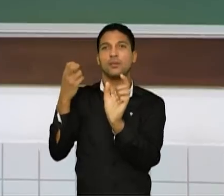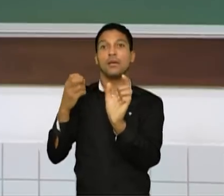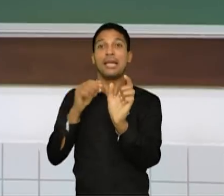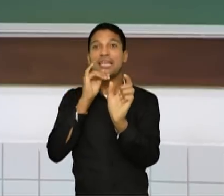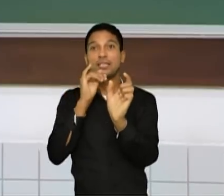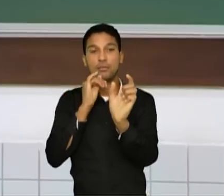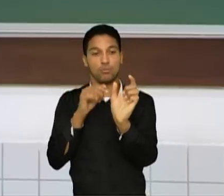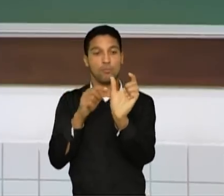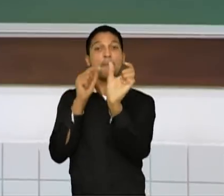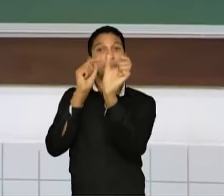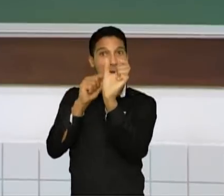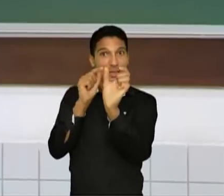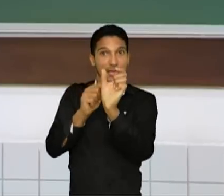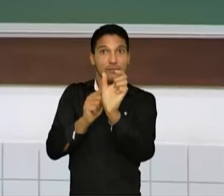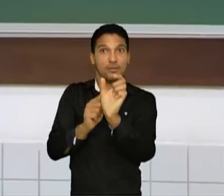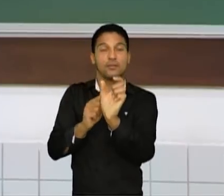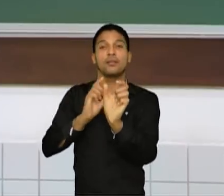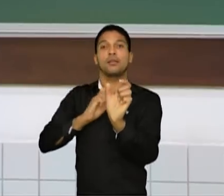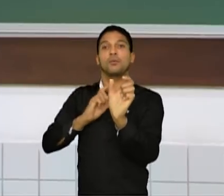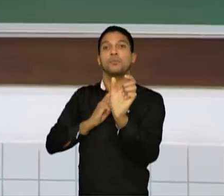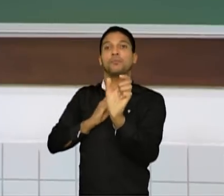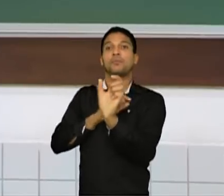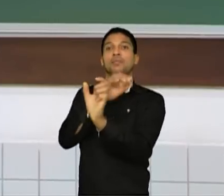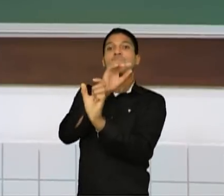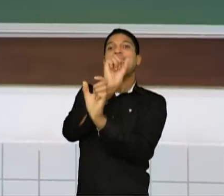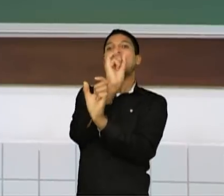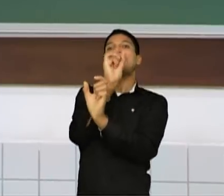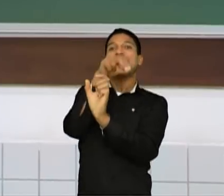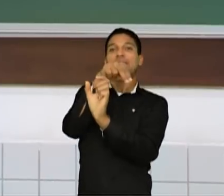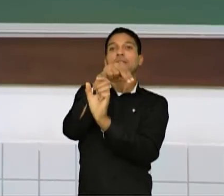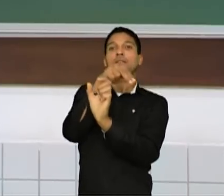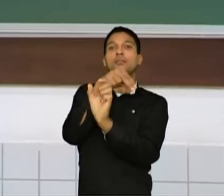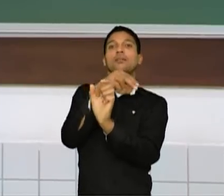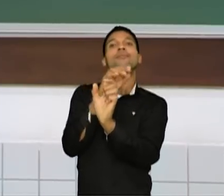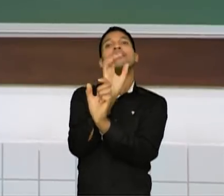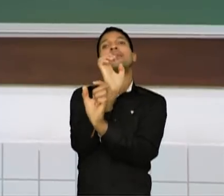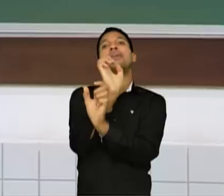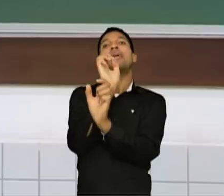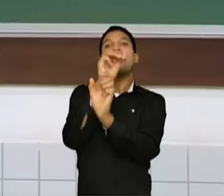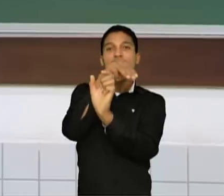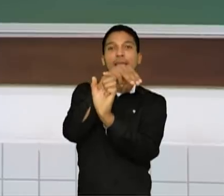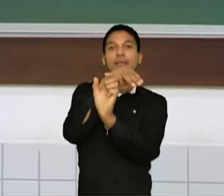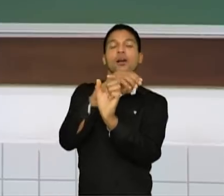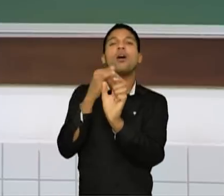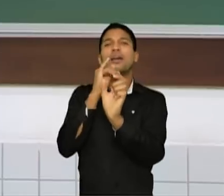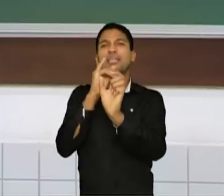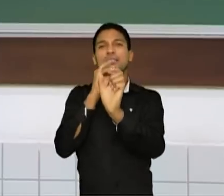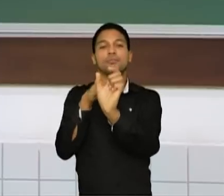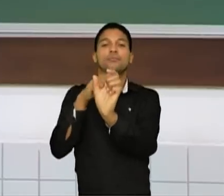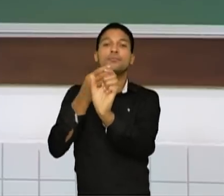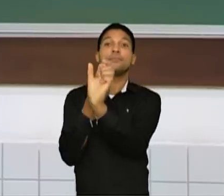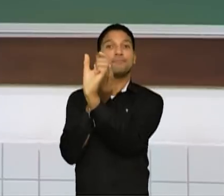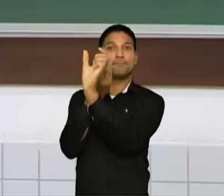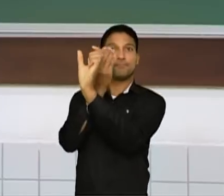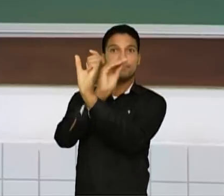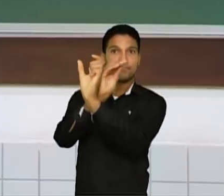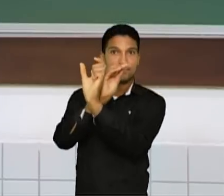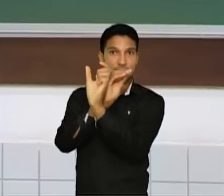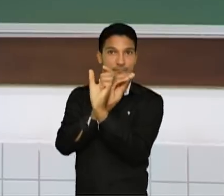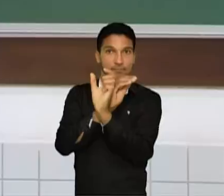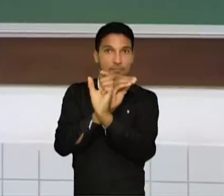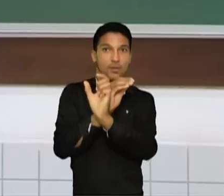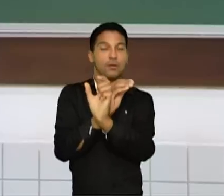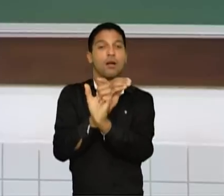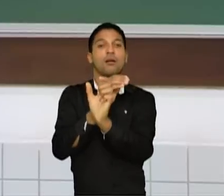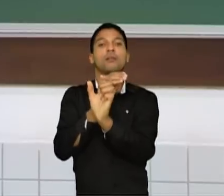outra palavra, né, com um significado um pouco diferente, né? Eu posso ter a palavra infelizmente, né, constituída